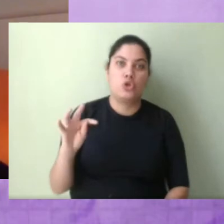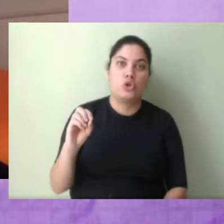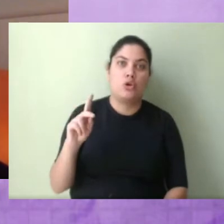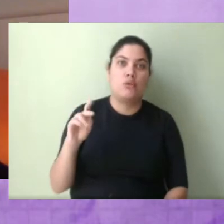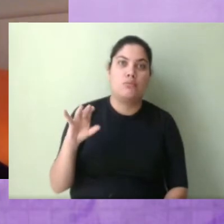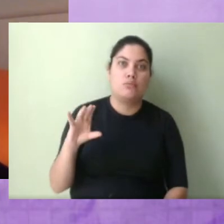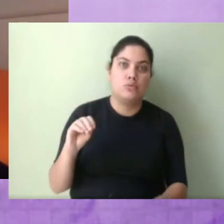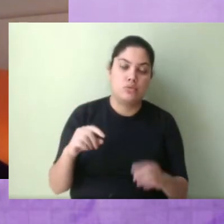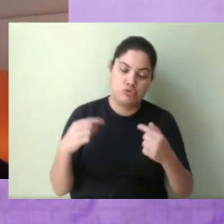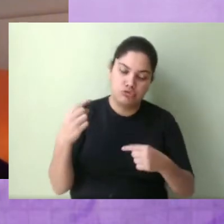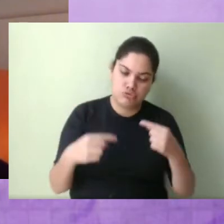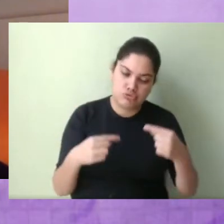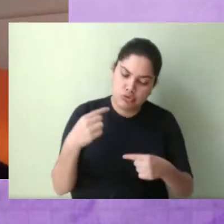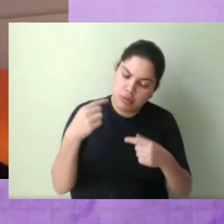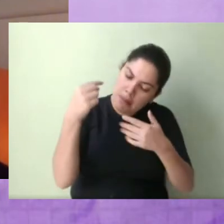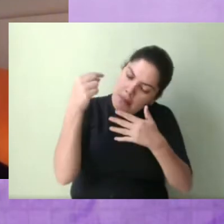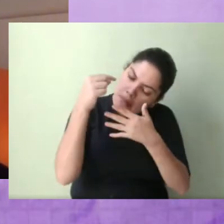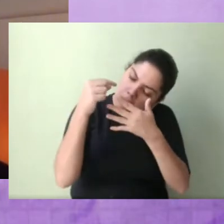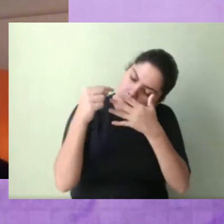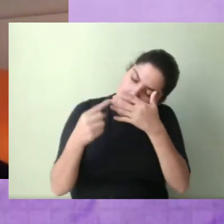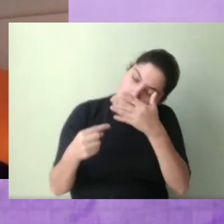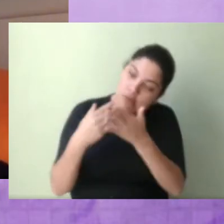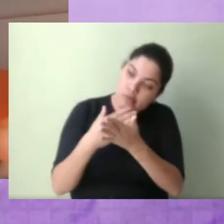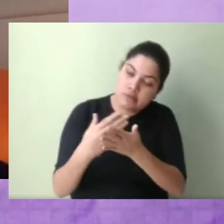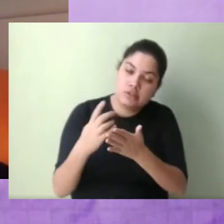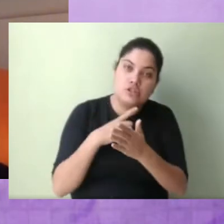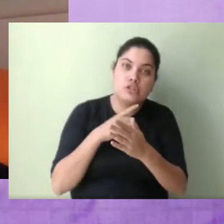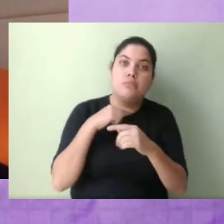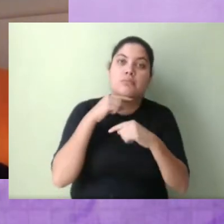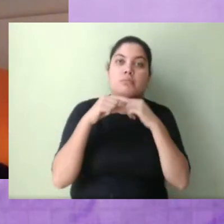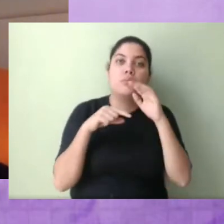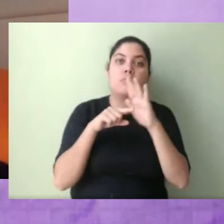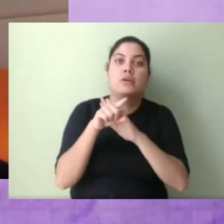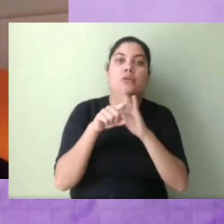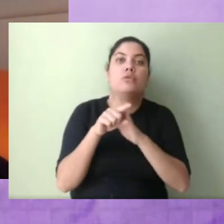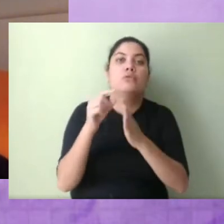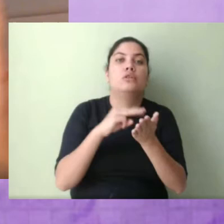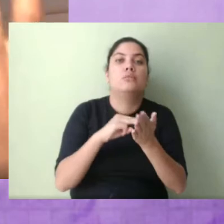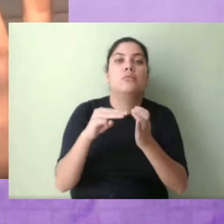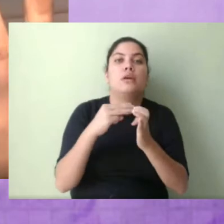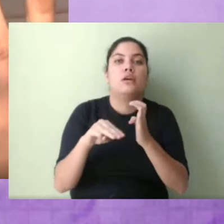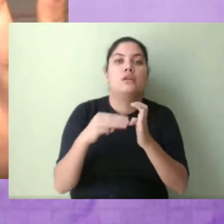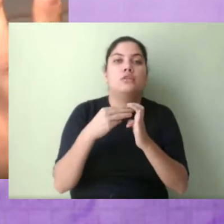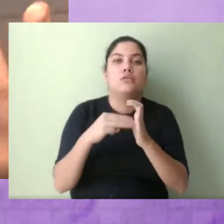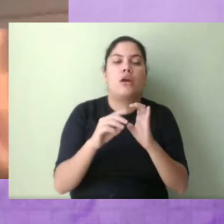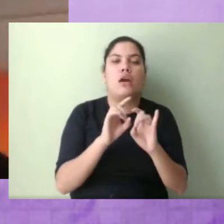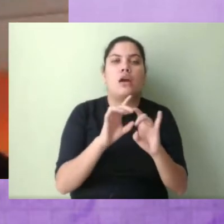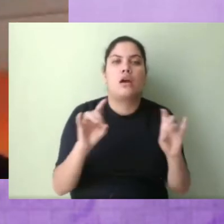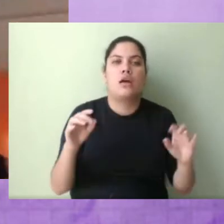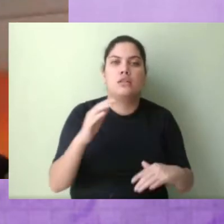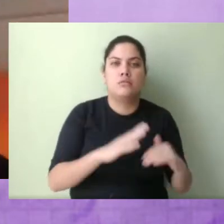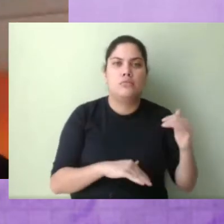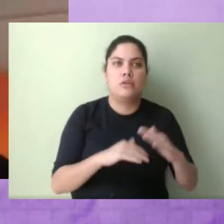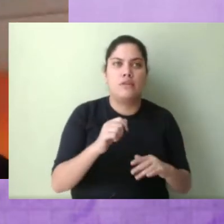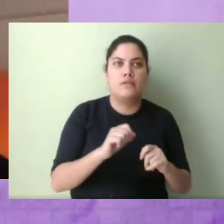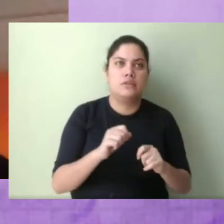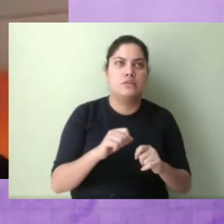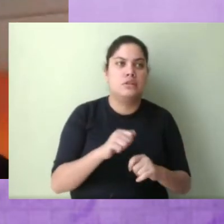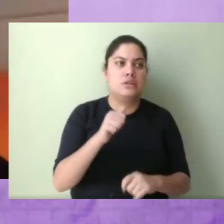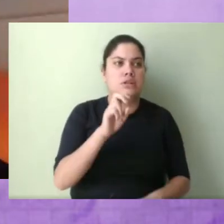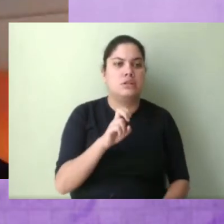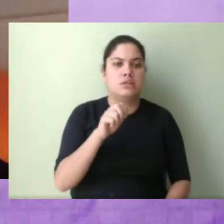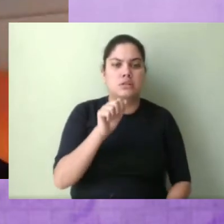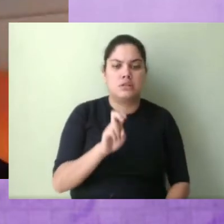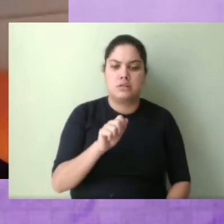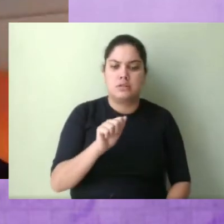gênero, sexualidade e educação sexual, sem chamar disso. A gente botava um tópico lá, ia discutindo, e